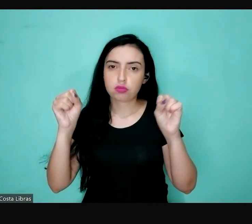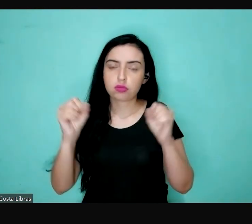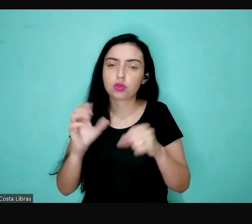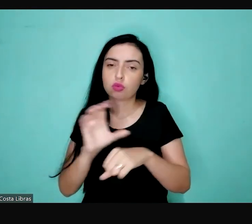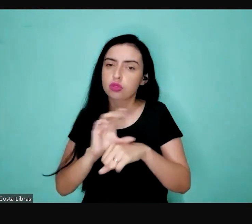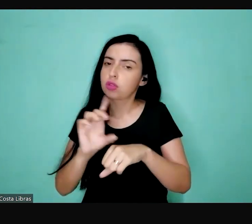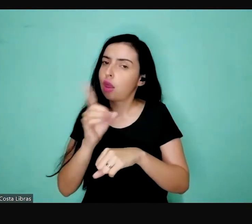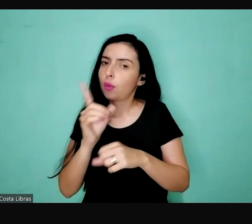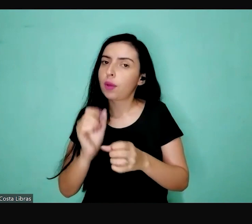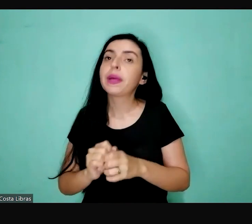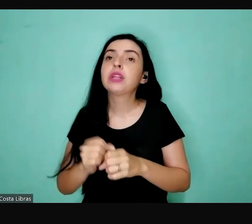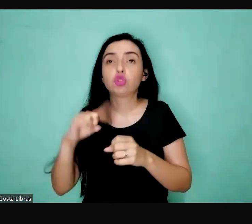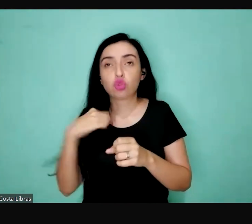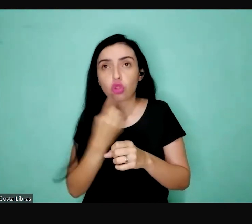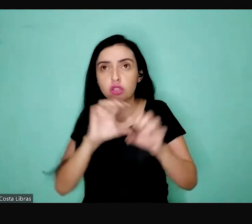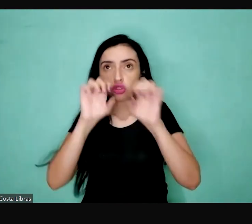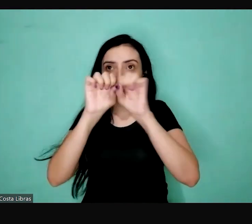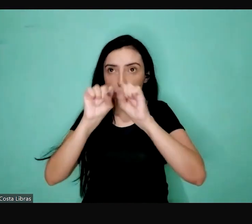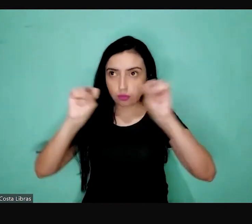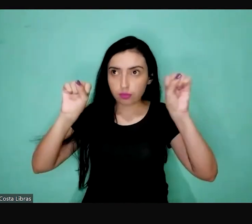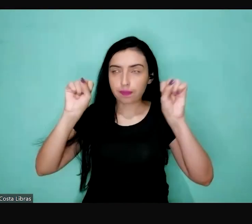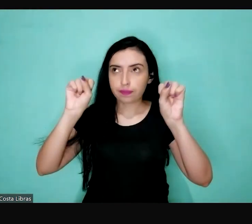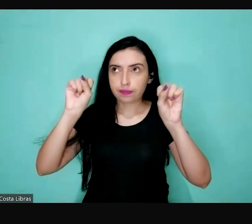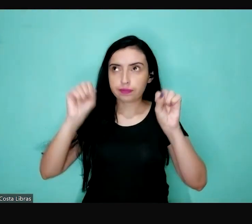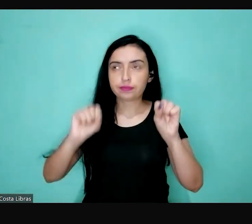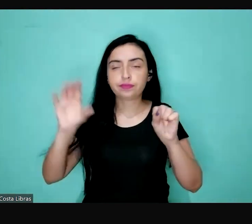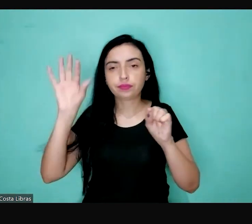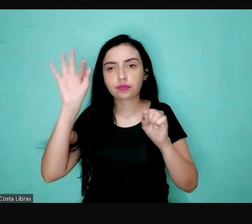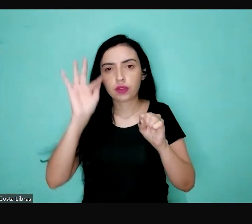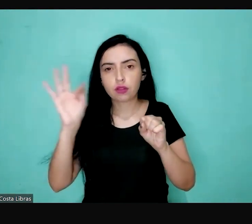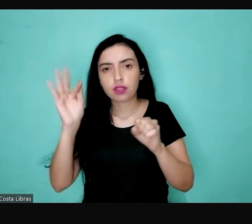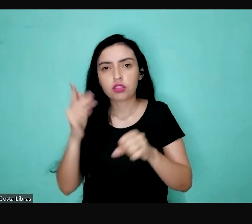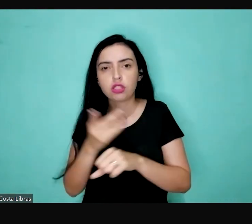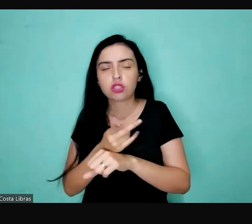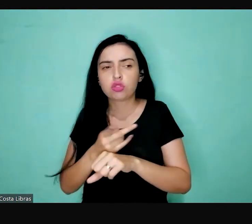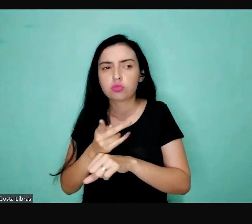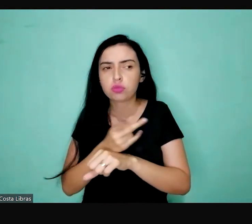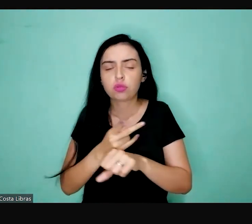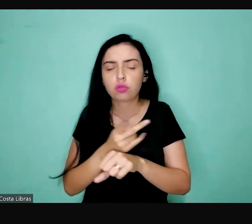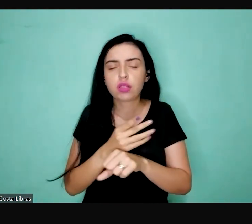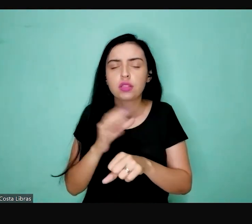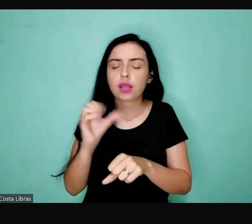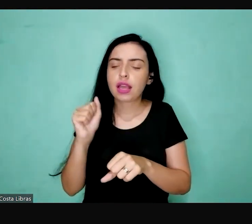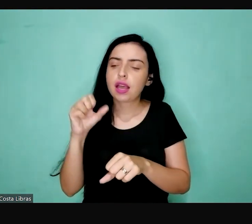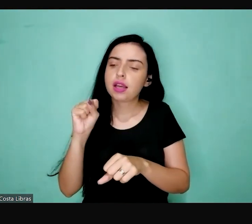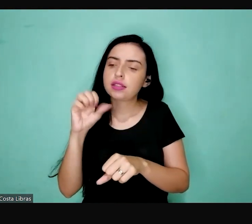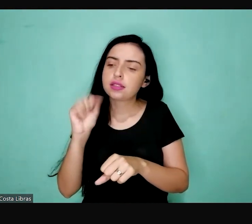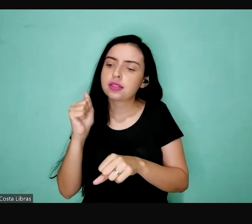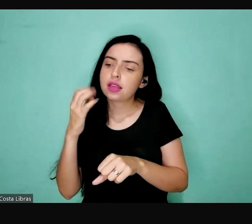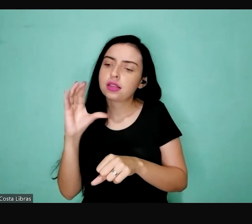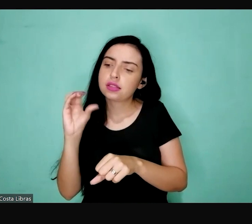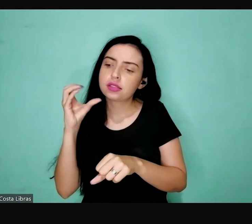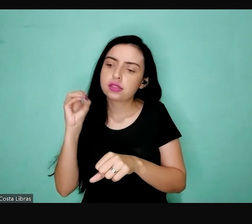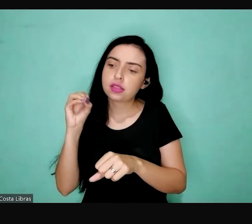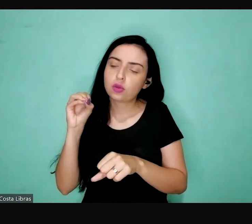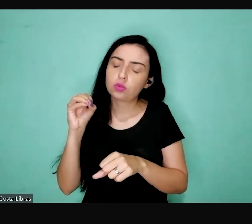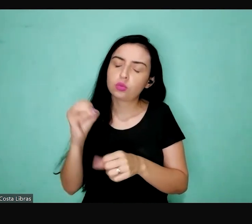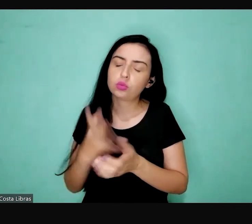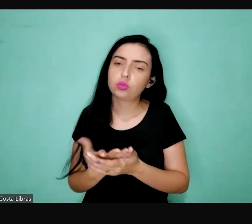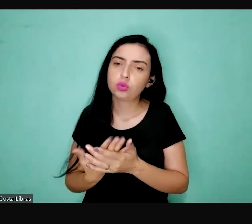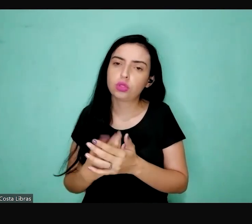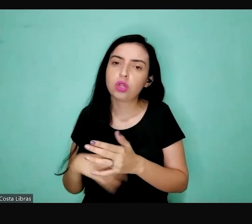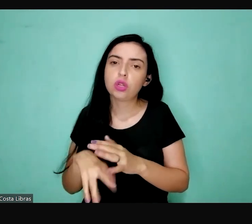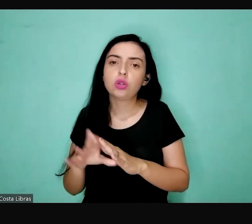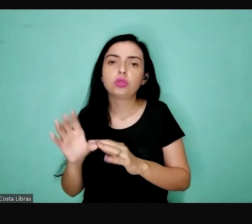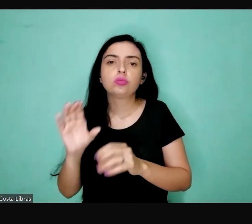Tribunal Supremo, que é um tribunal ordinário de cassação, que é a infração de preceito constitucional.